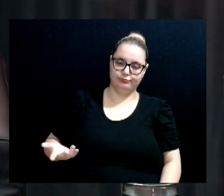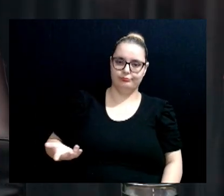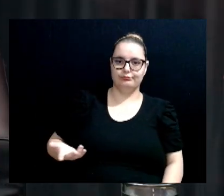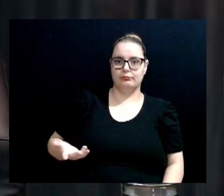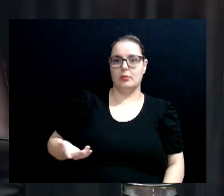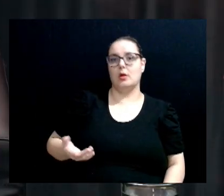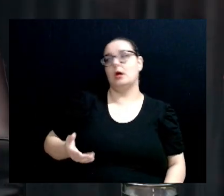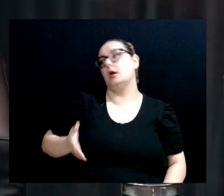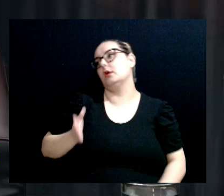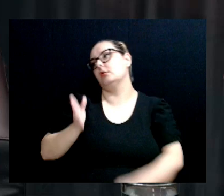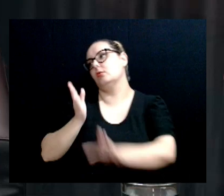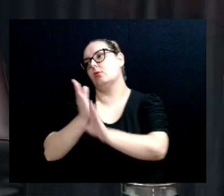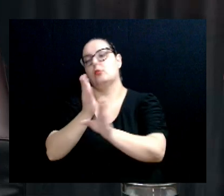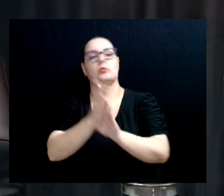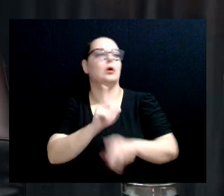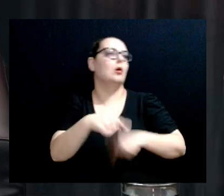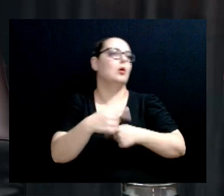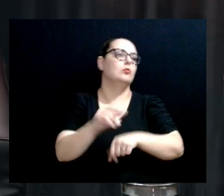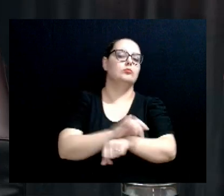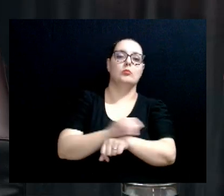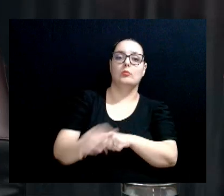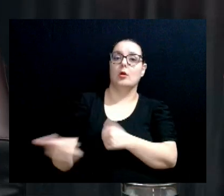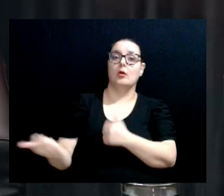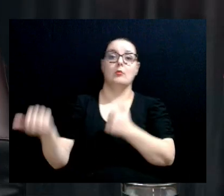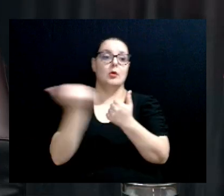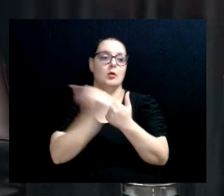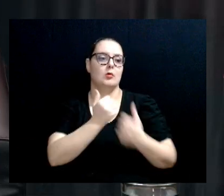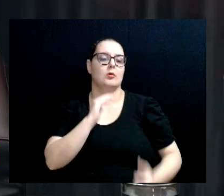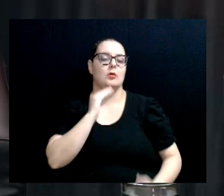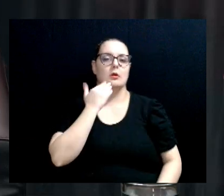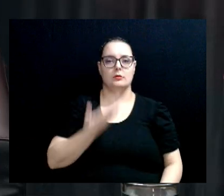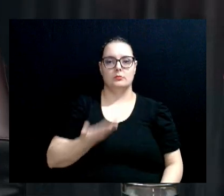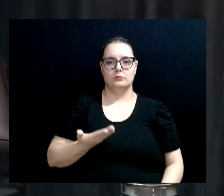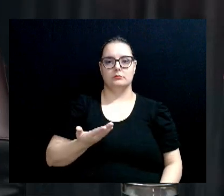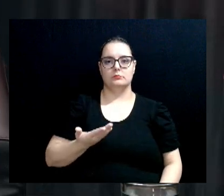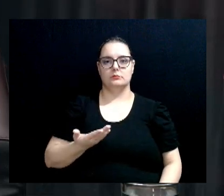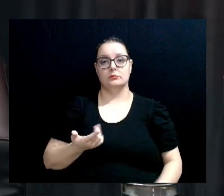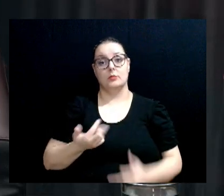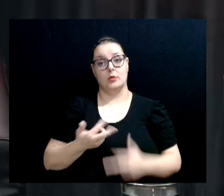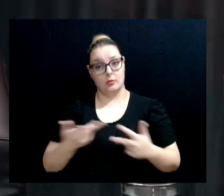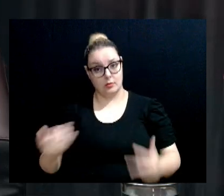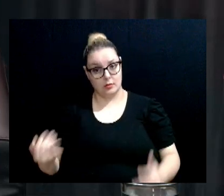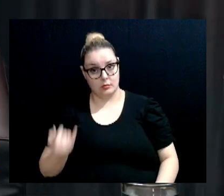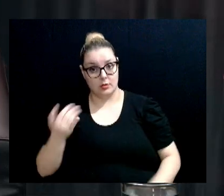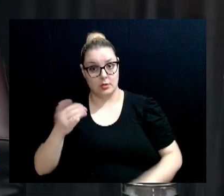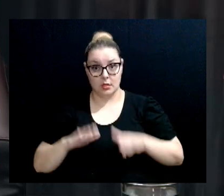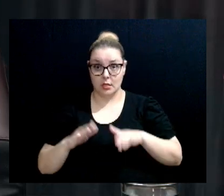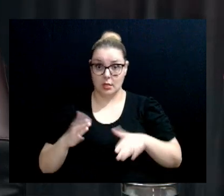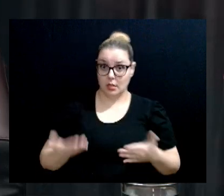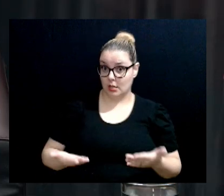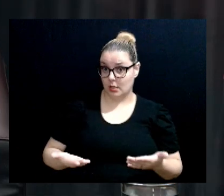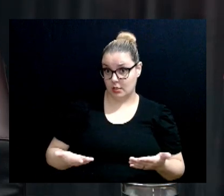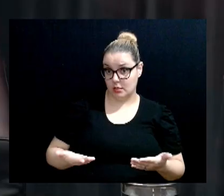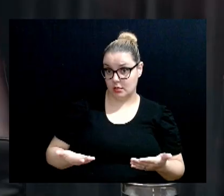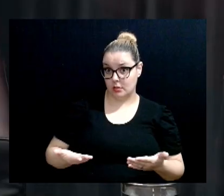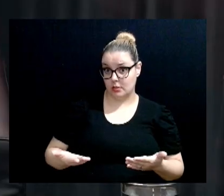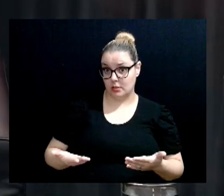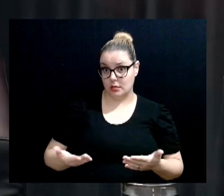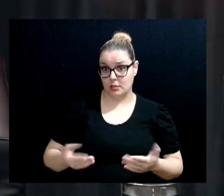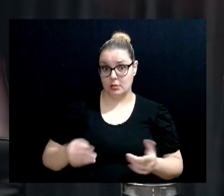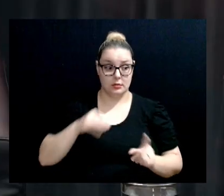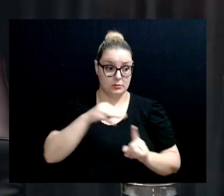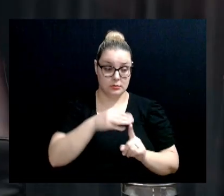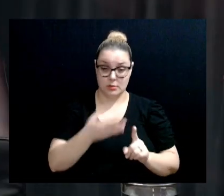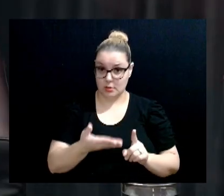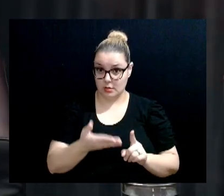para compensar aquilo que você falhou, então são pontos muito importantes, porque às vezes a gente está lá nas metas, está auxiliando e